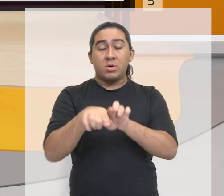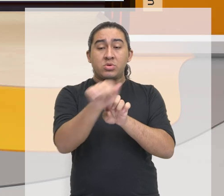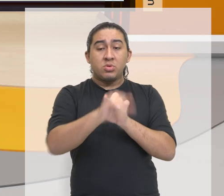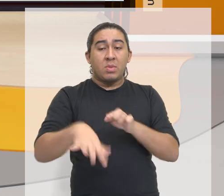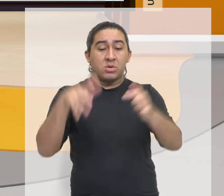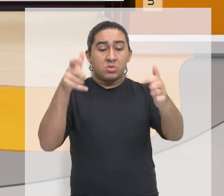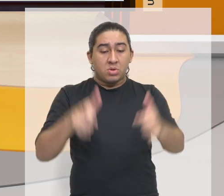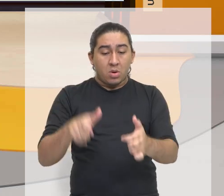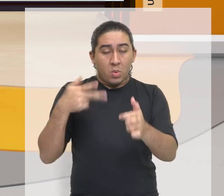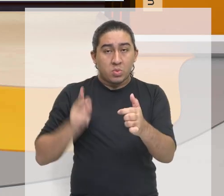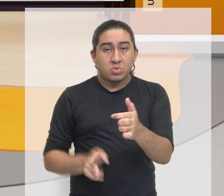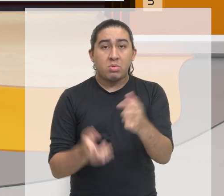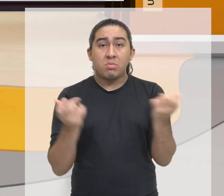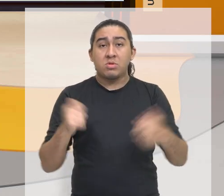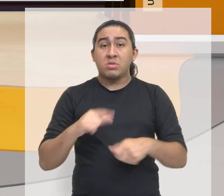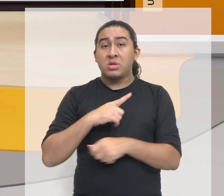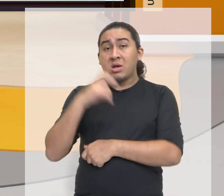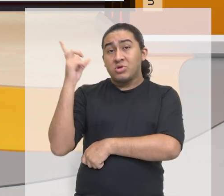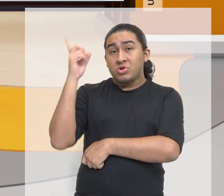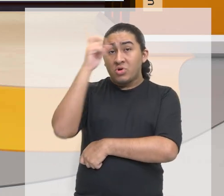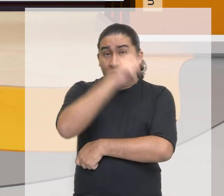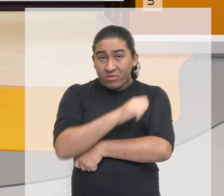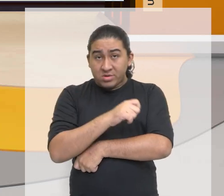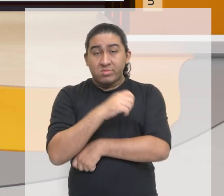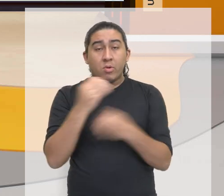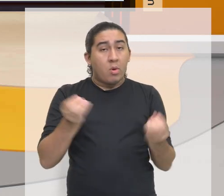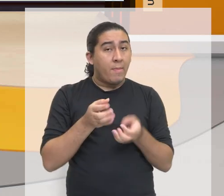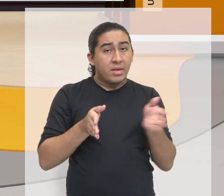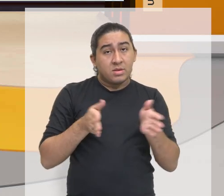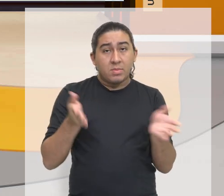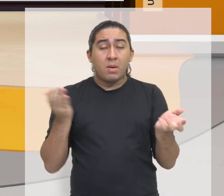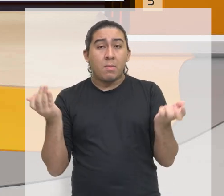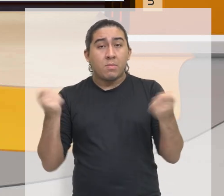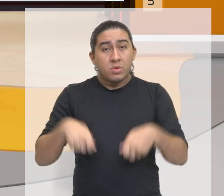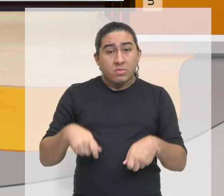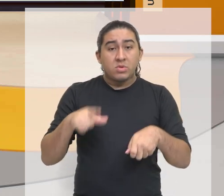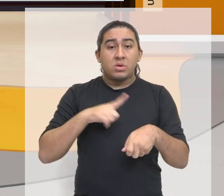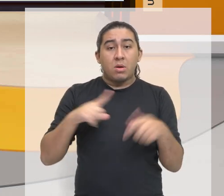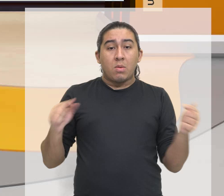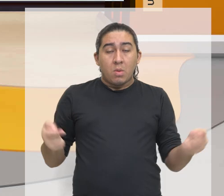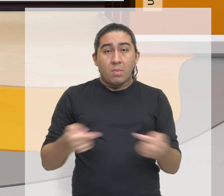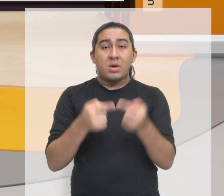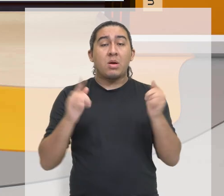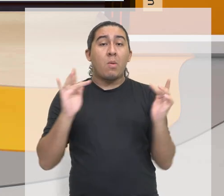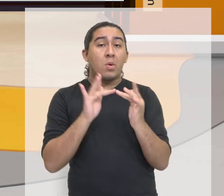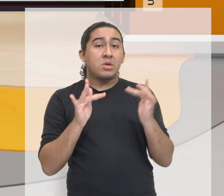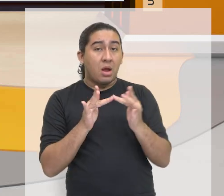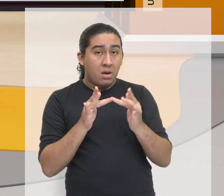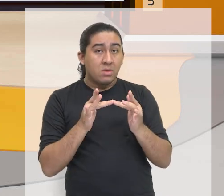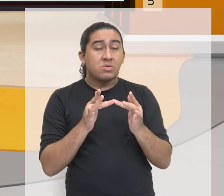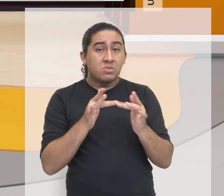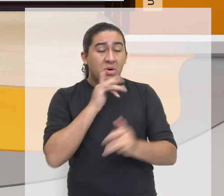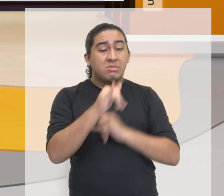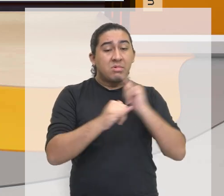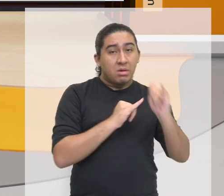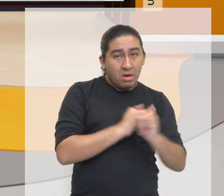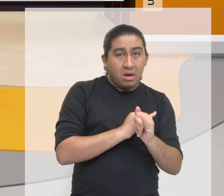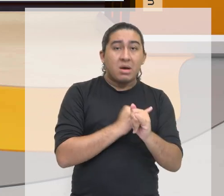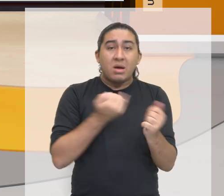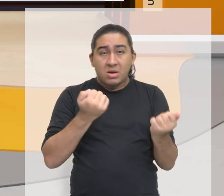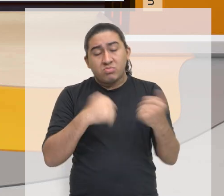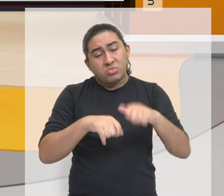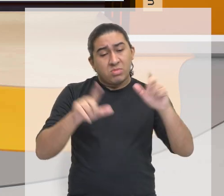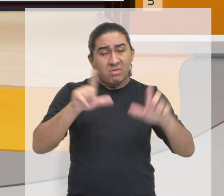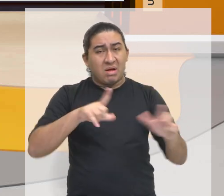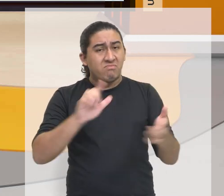território em que tenha a dificuldade de acessibilidade aos meios digitais. Então, isso é um dos meios,